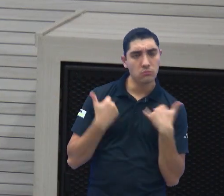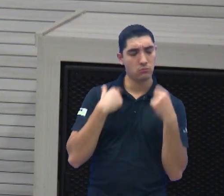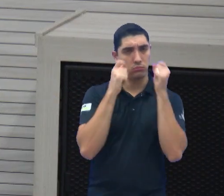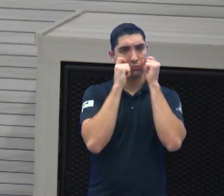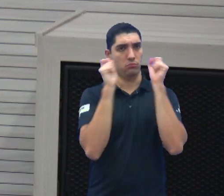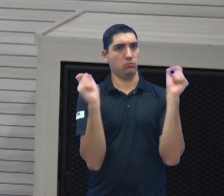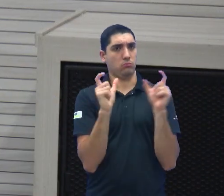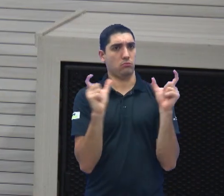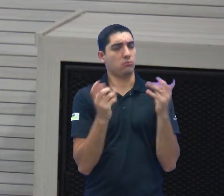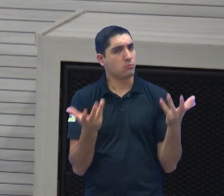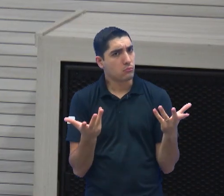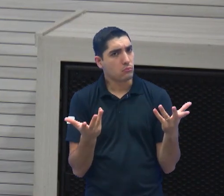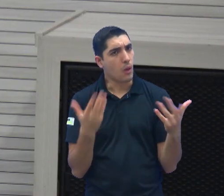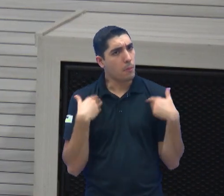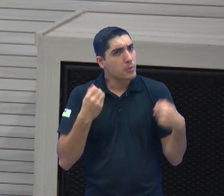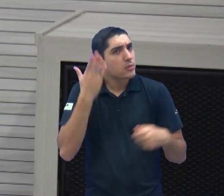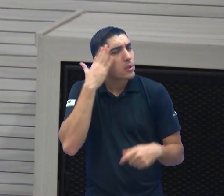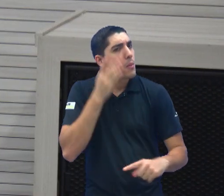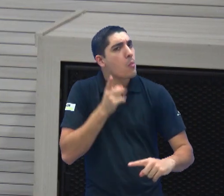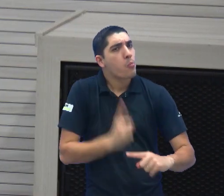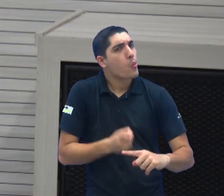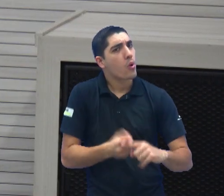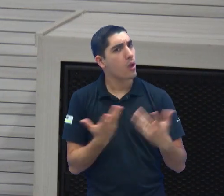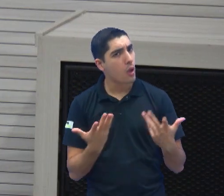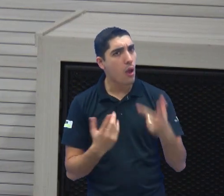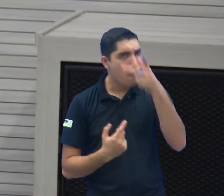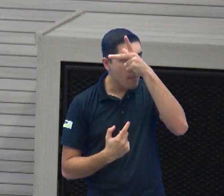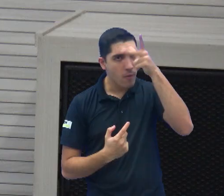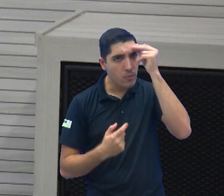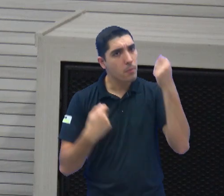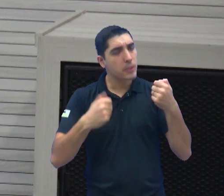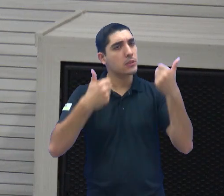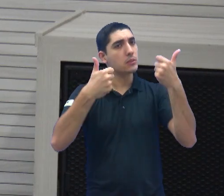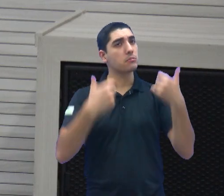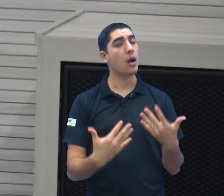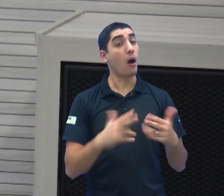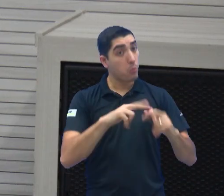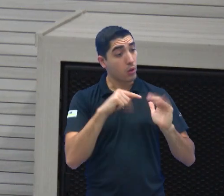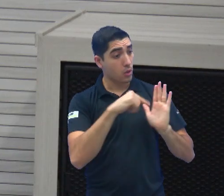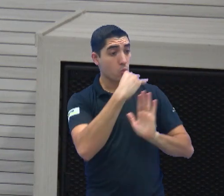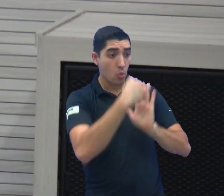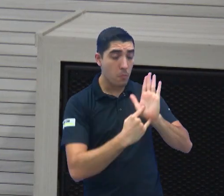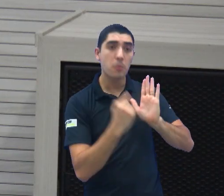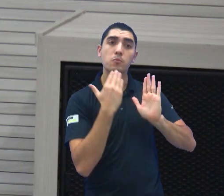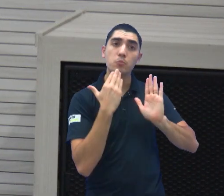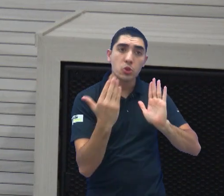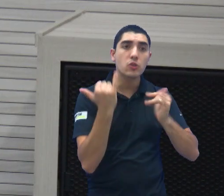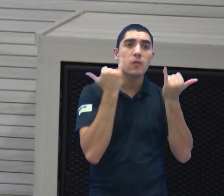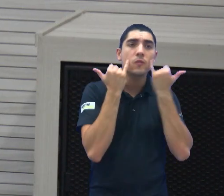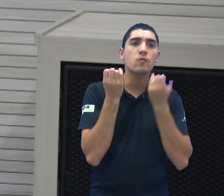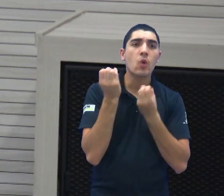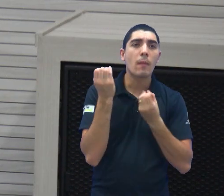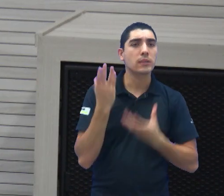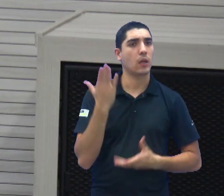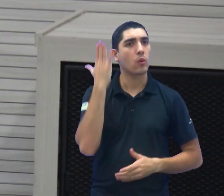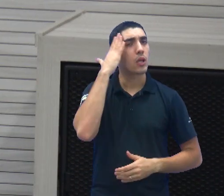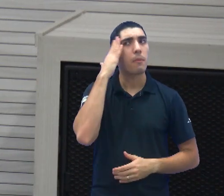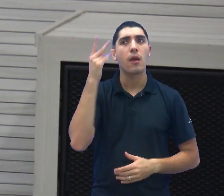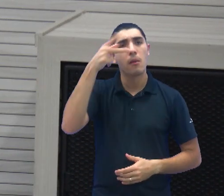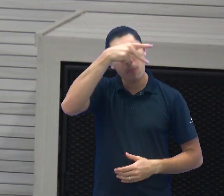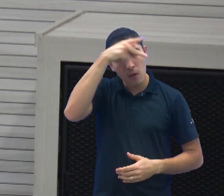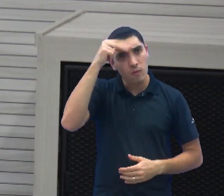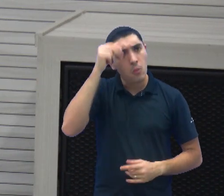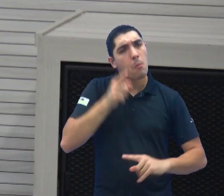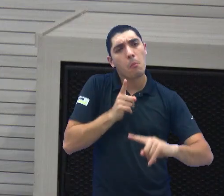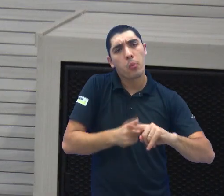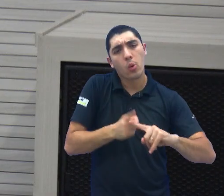Prefeitura aponte para nós. Então por isso fizemos o requerimento pedindo aí esclarecimento quanto a esse